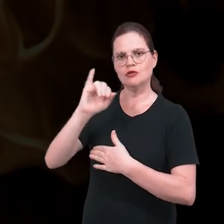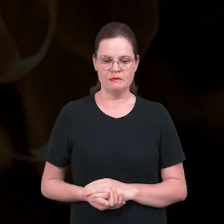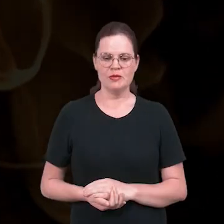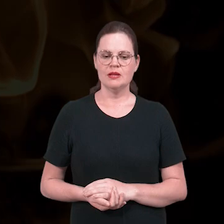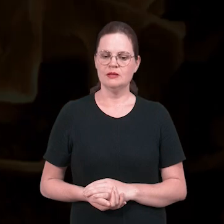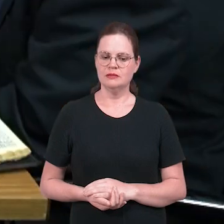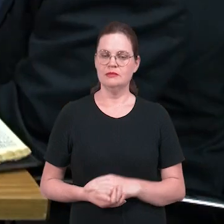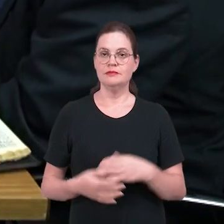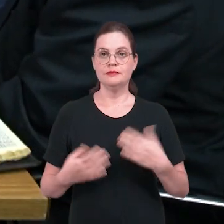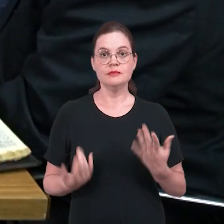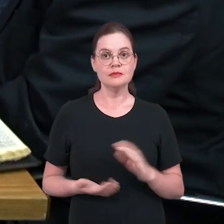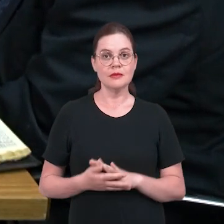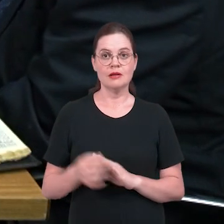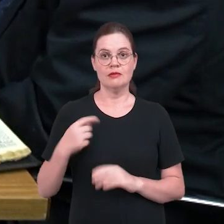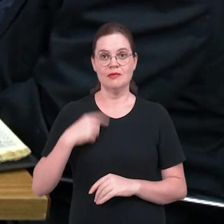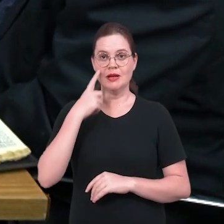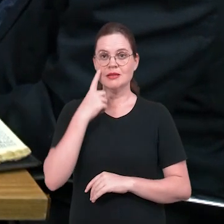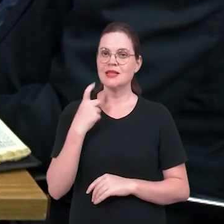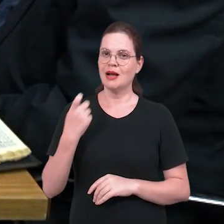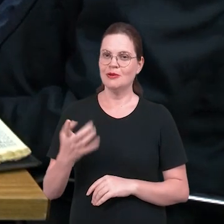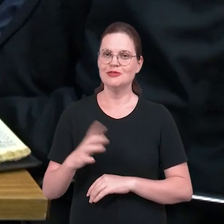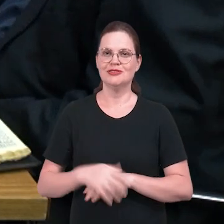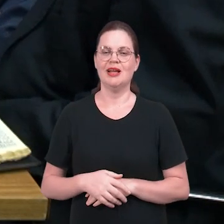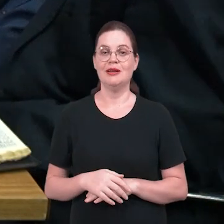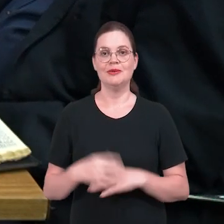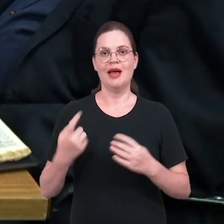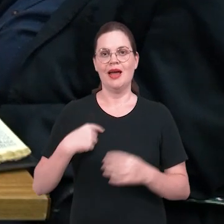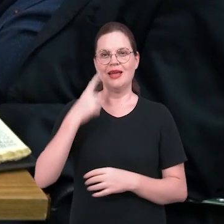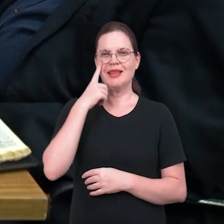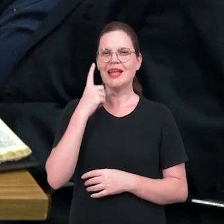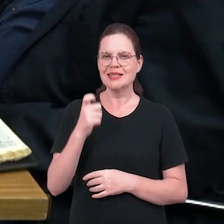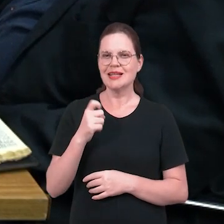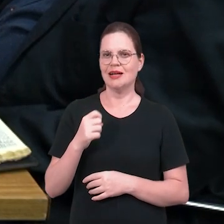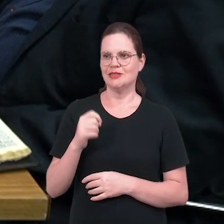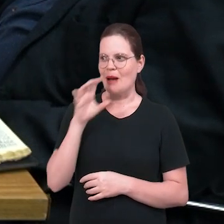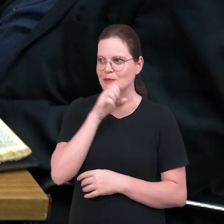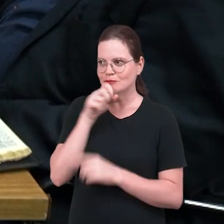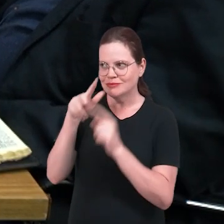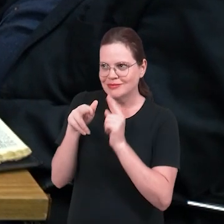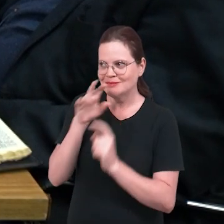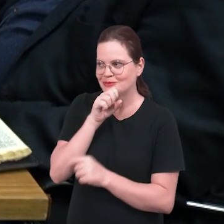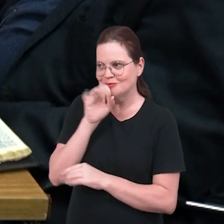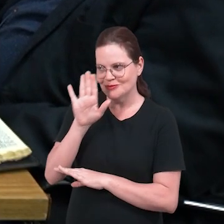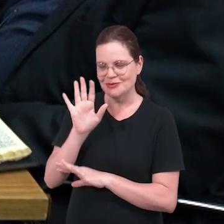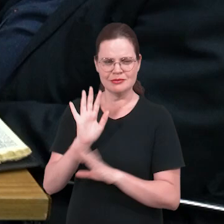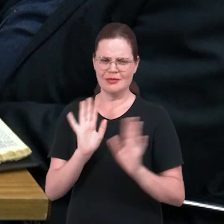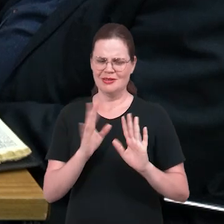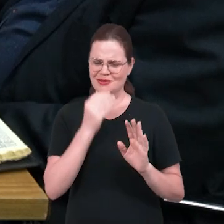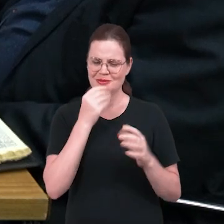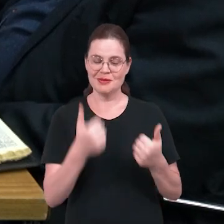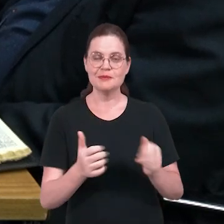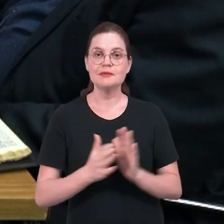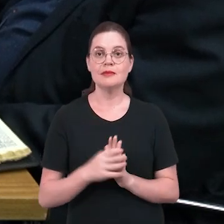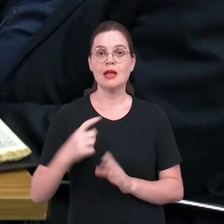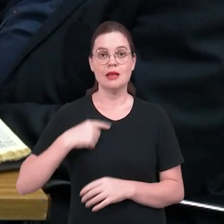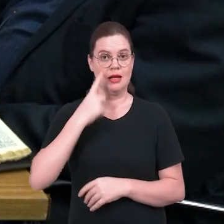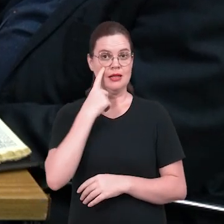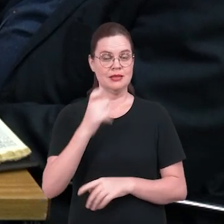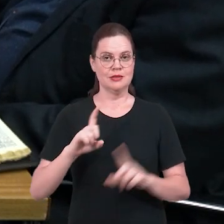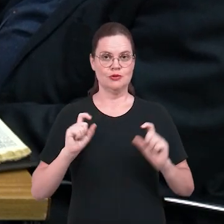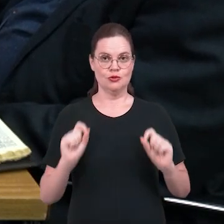Moisés. Que coisa extraordinária, interessante, né? O interessante, Wallace, eu te interrompi, não, né? Não. O interessante é